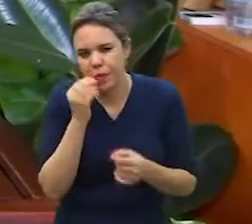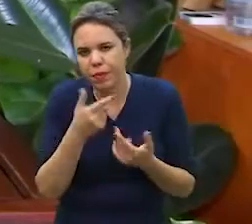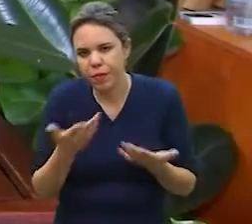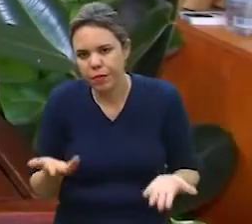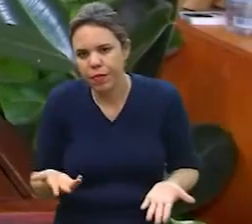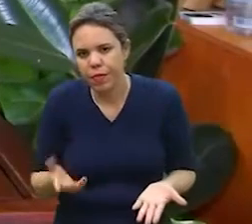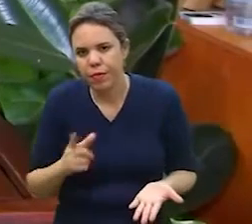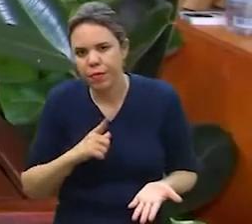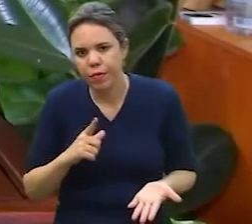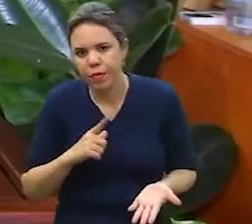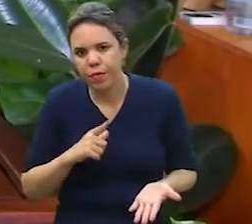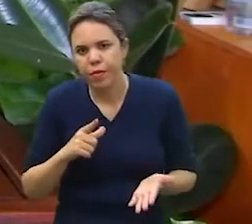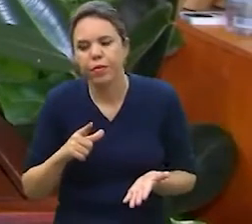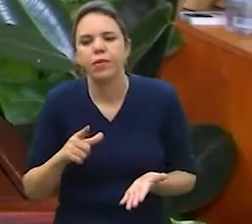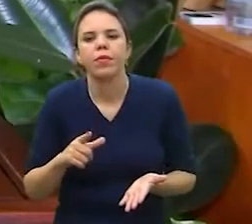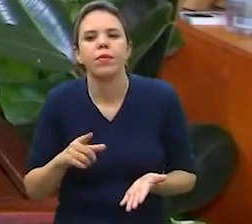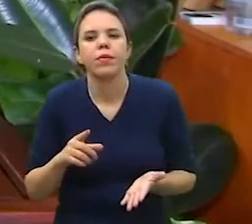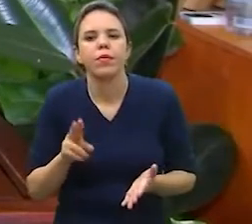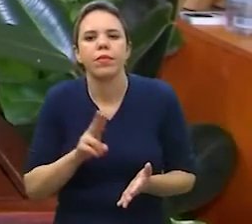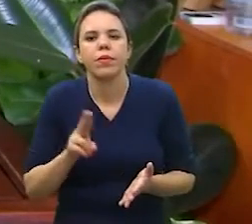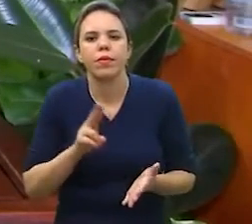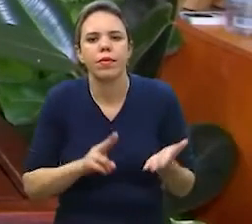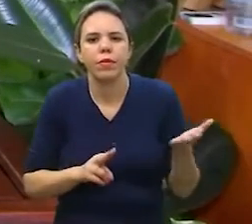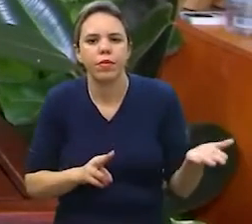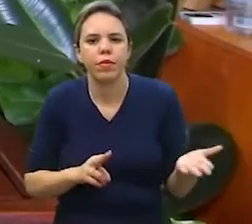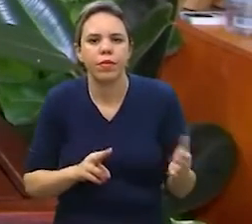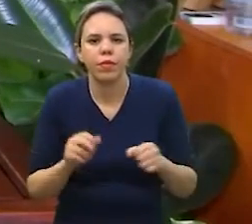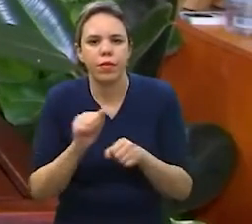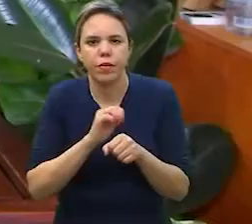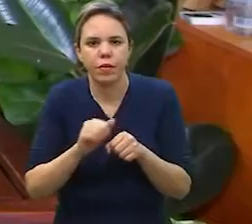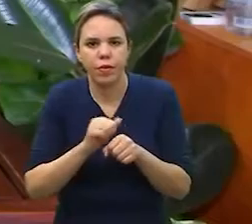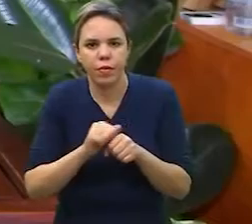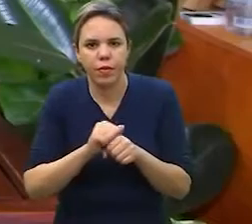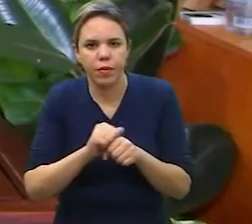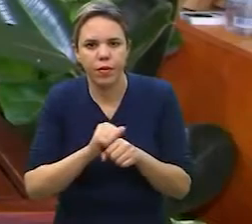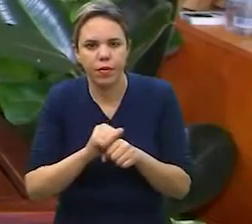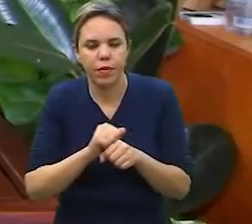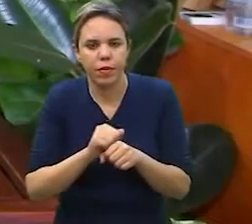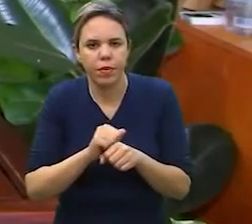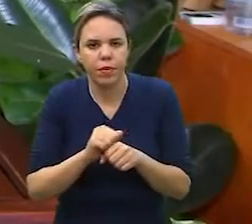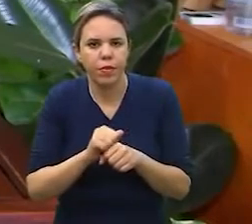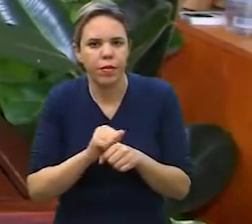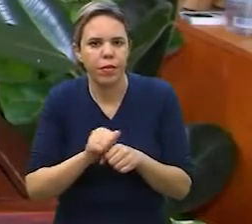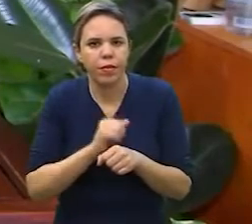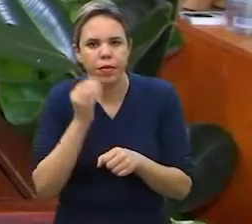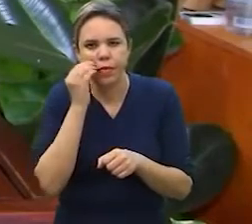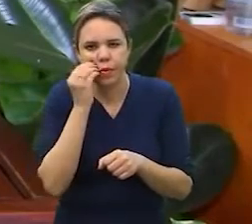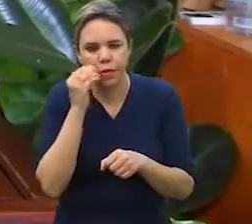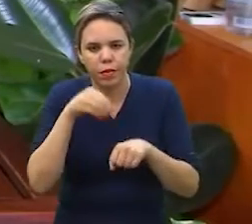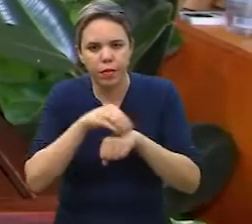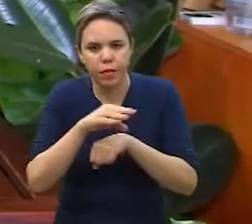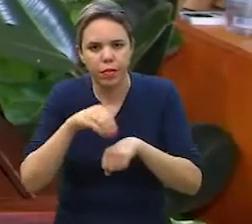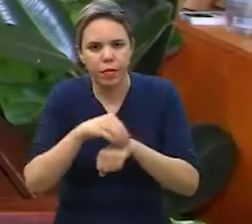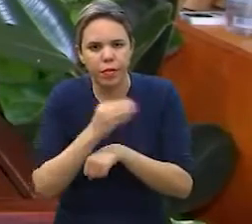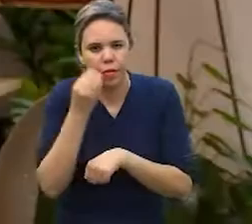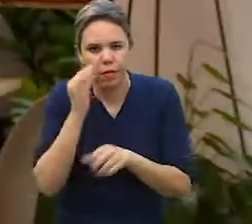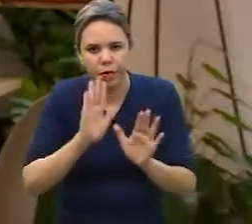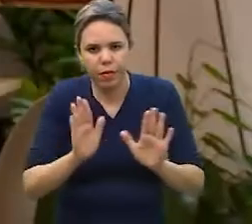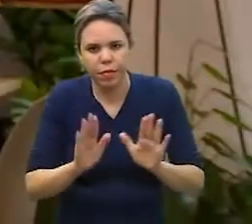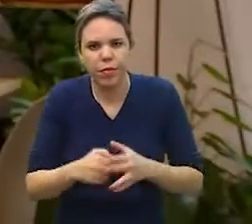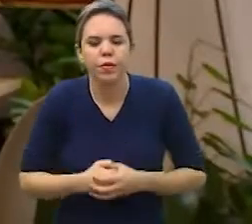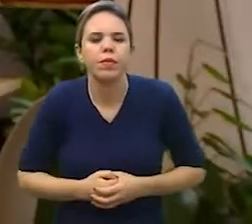Sim. Né, que tem aqui na geleia, e a gente tá usando raspa do limão siciliano. Limão siciliano. Tem uma dica aí pra também não deixar amargo,